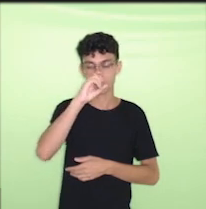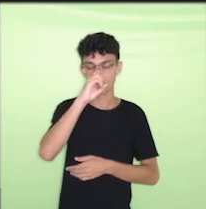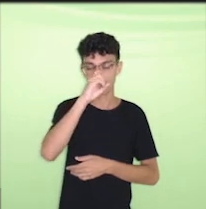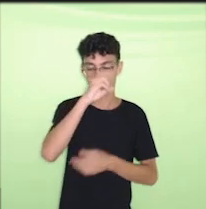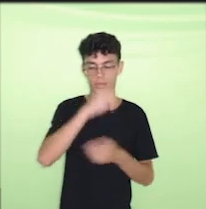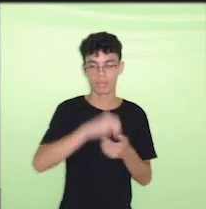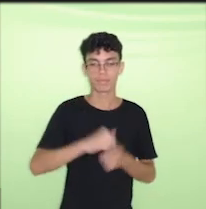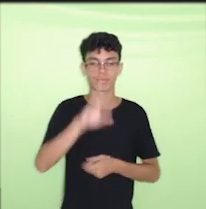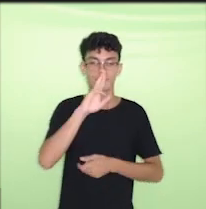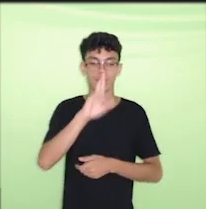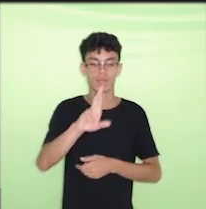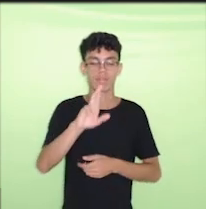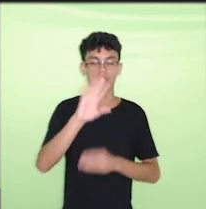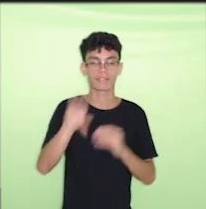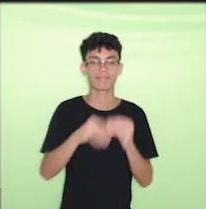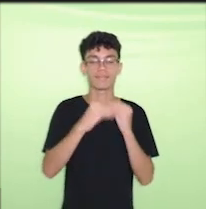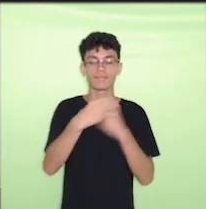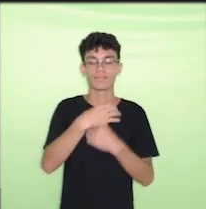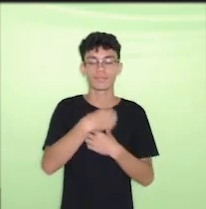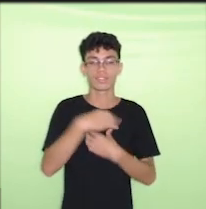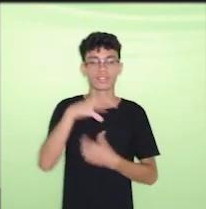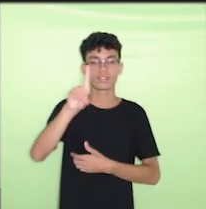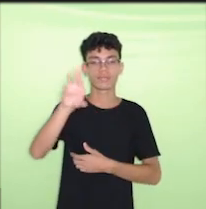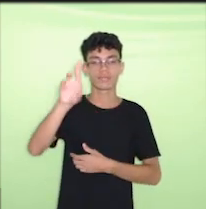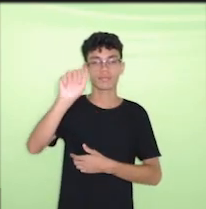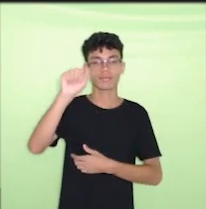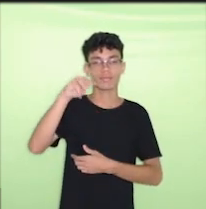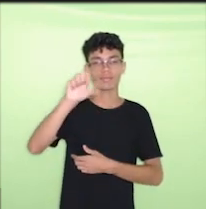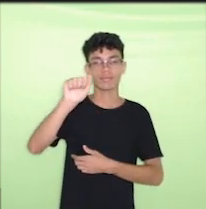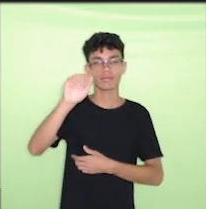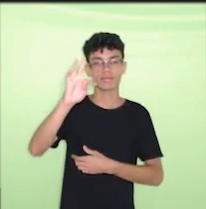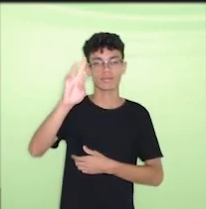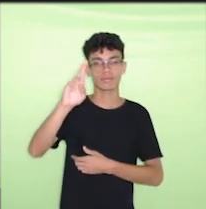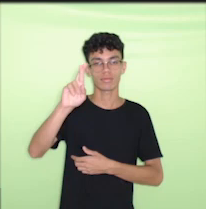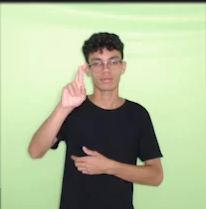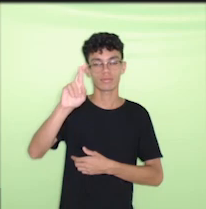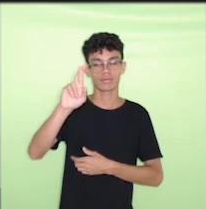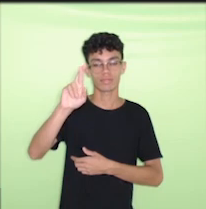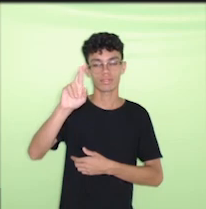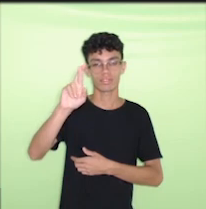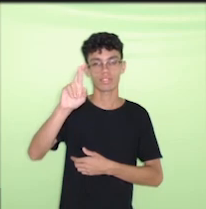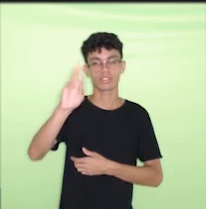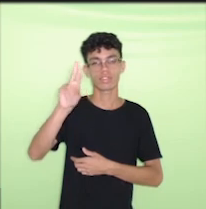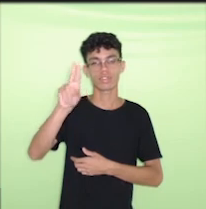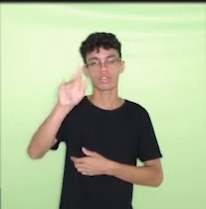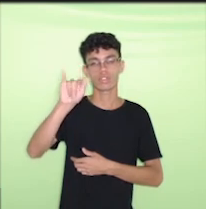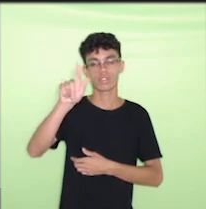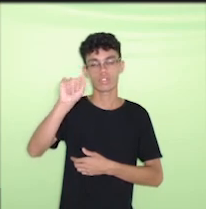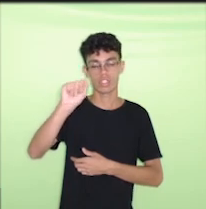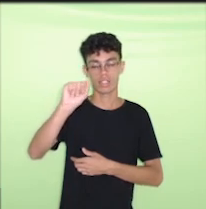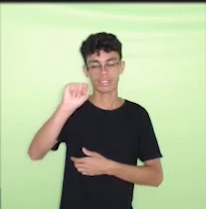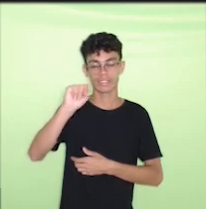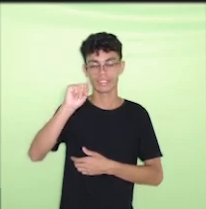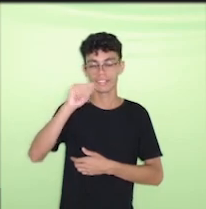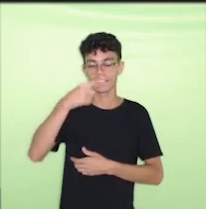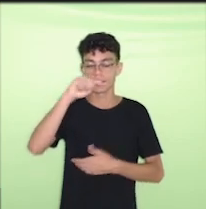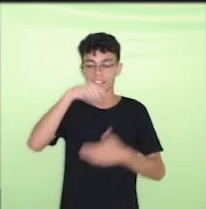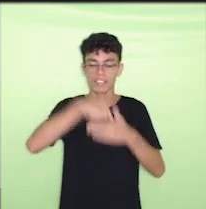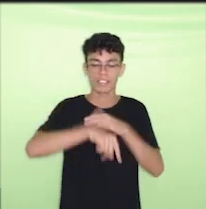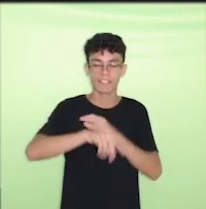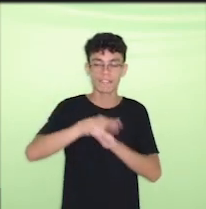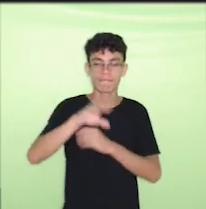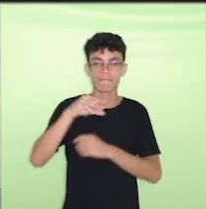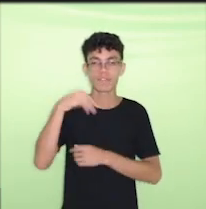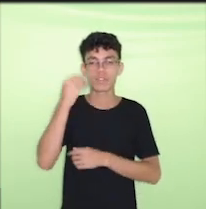respondendo um pouco também junto, né? Eu sinto que a dramaturgia é uma possibilidade de um mergulho a mais, né? Porque a experiência